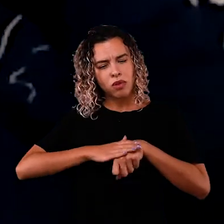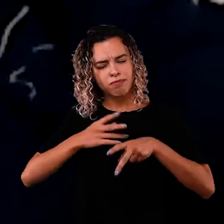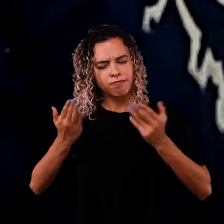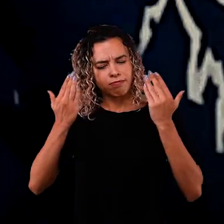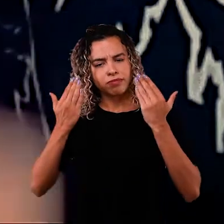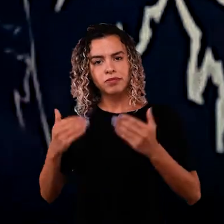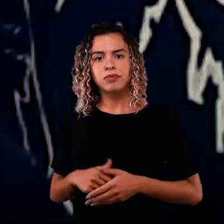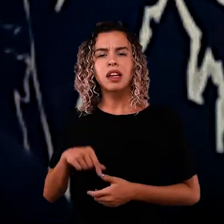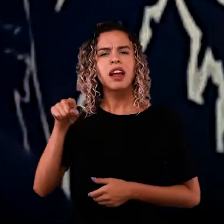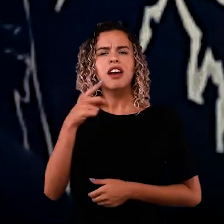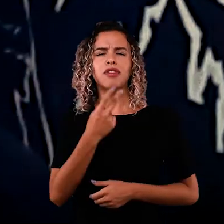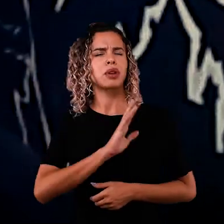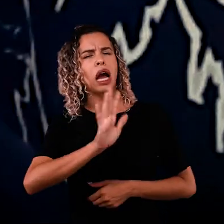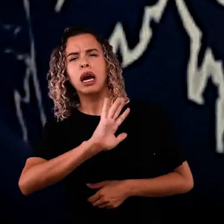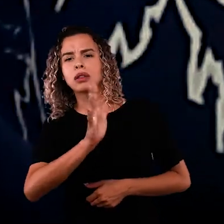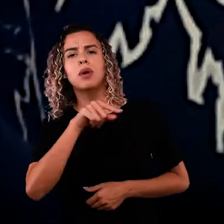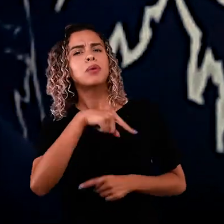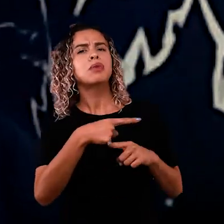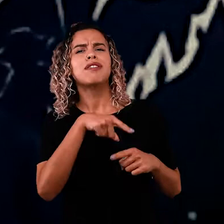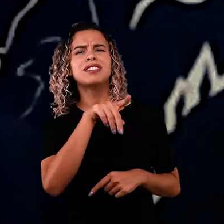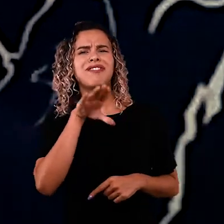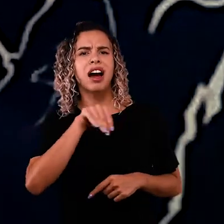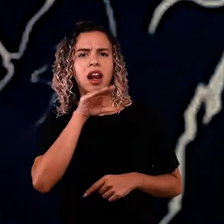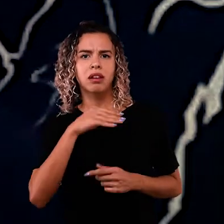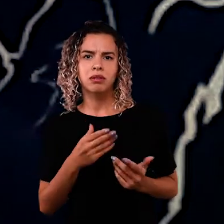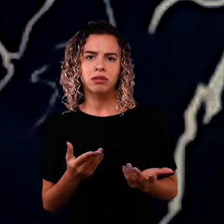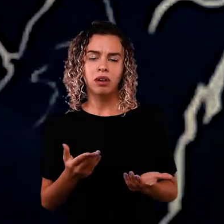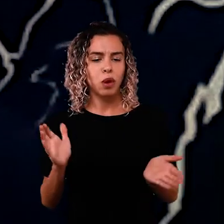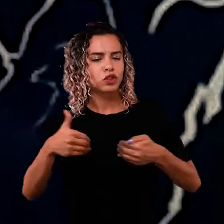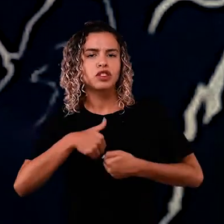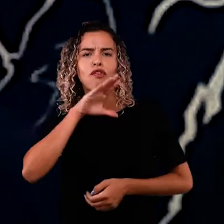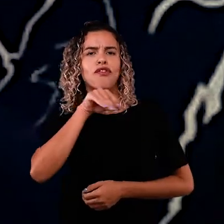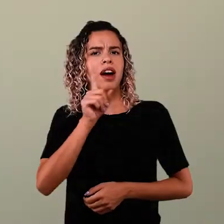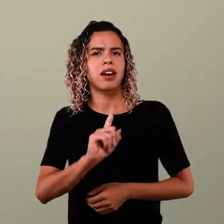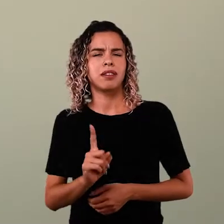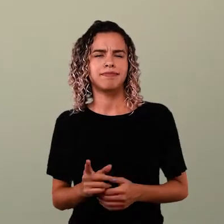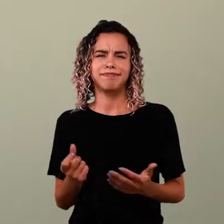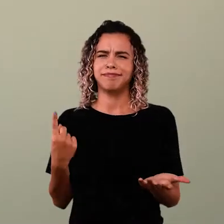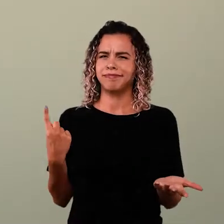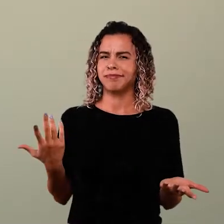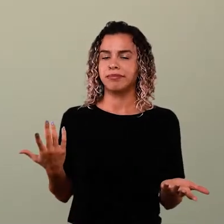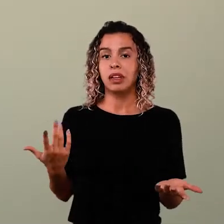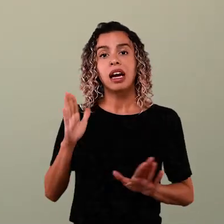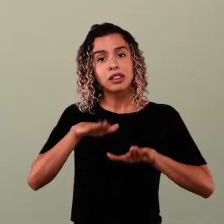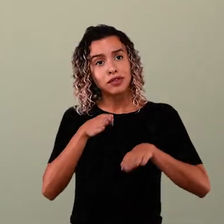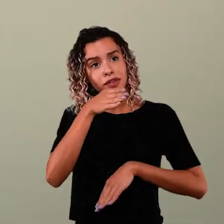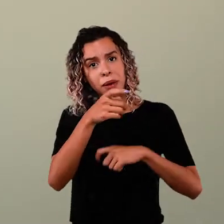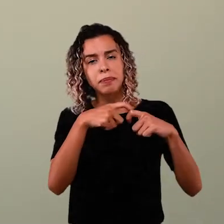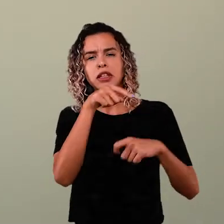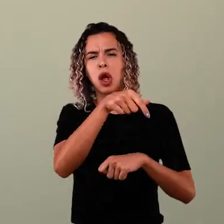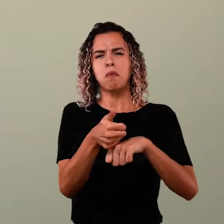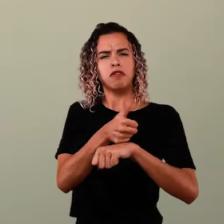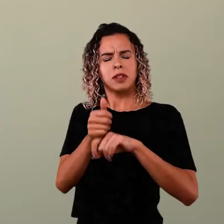diagnóstico. E ele me disse que não, porque eu falava. O autista não fala. Pedro. Às vezes você vai num médico que se